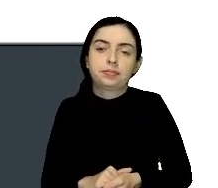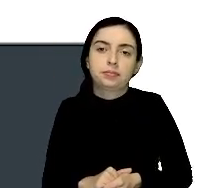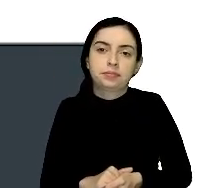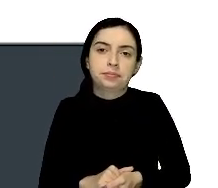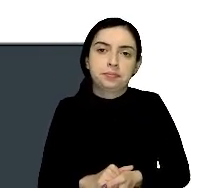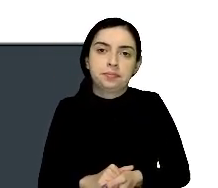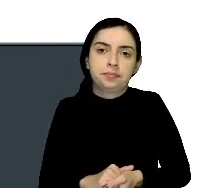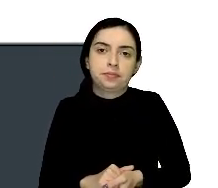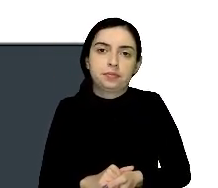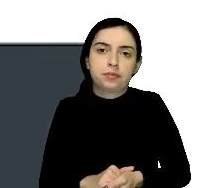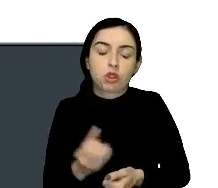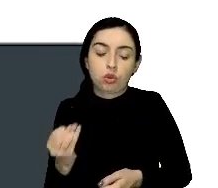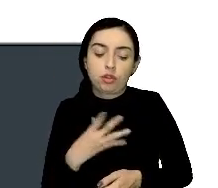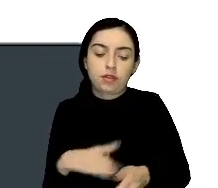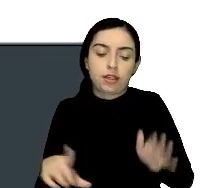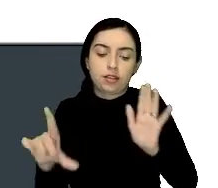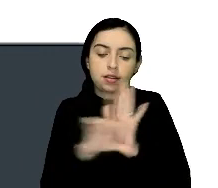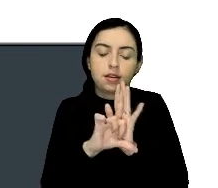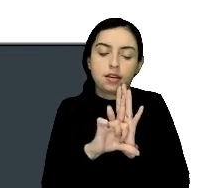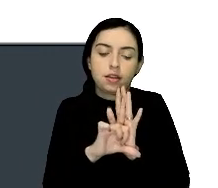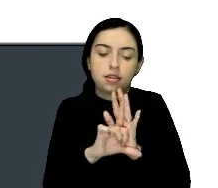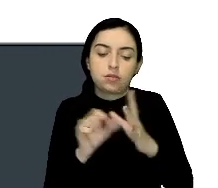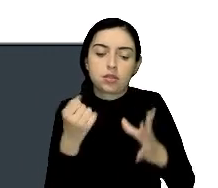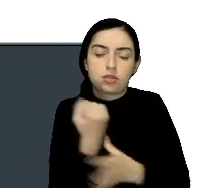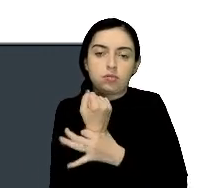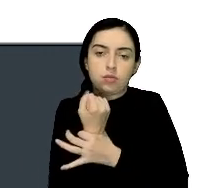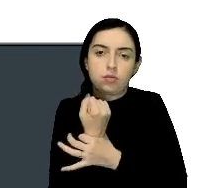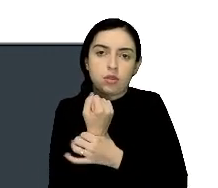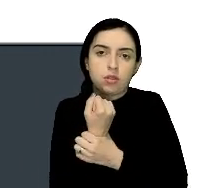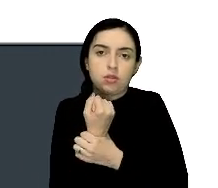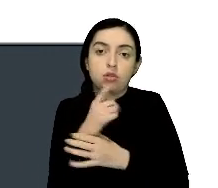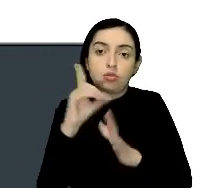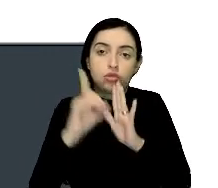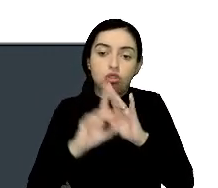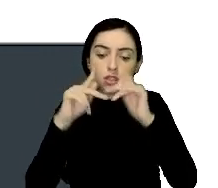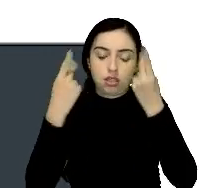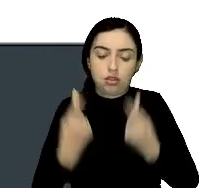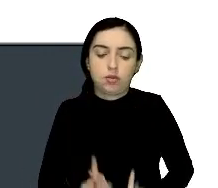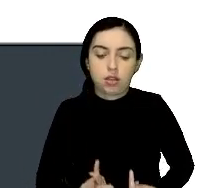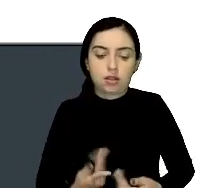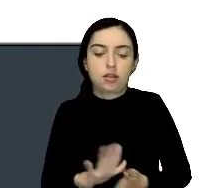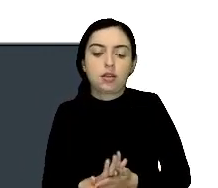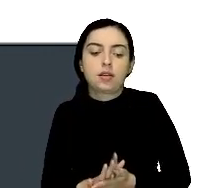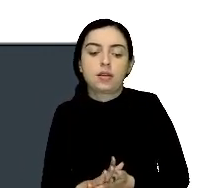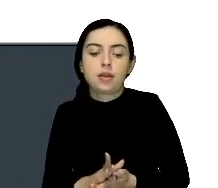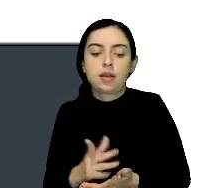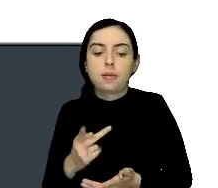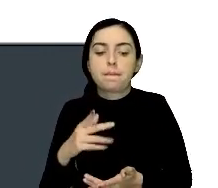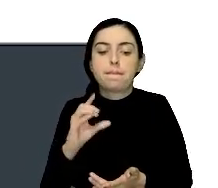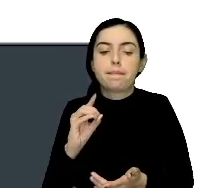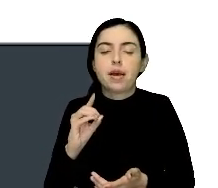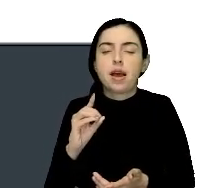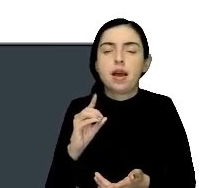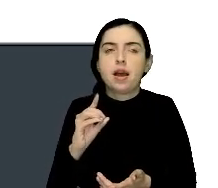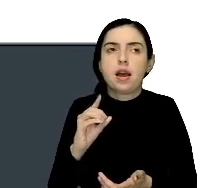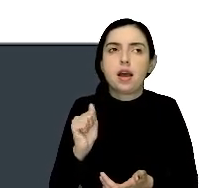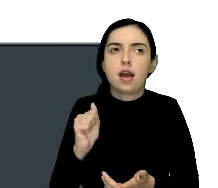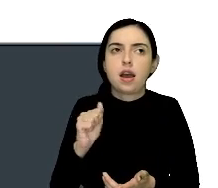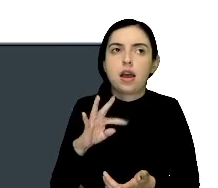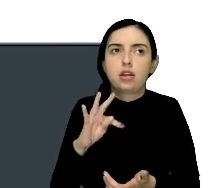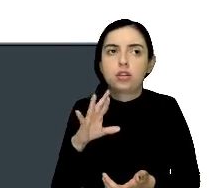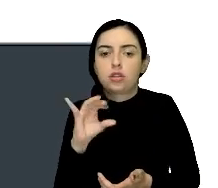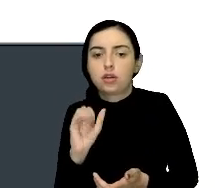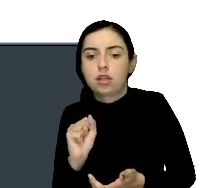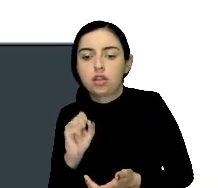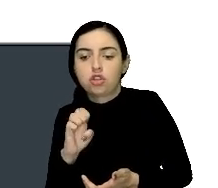A novidade da lei: proteção dos direitos humanos, a apatridia, a acolhida humanitária,